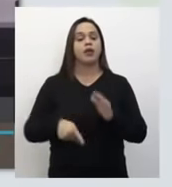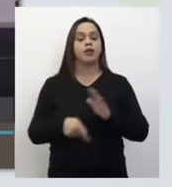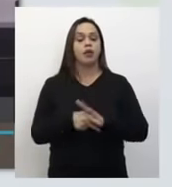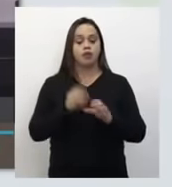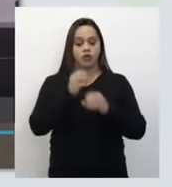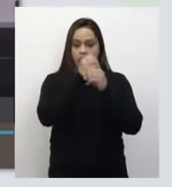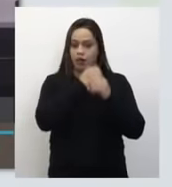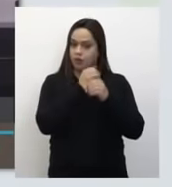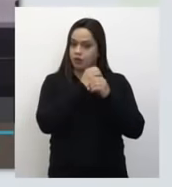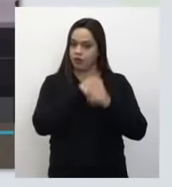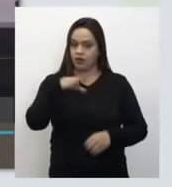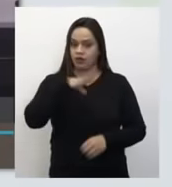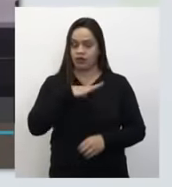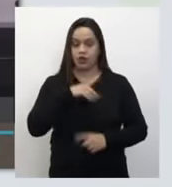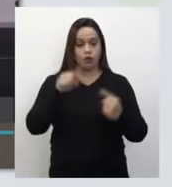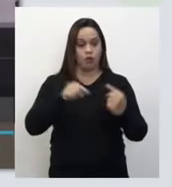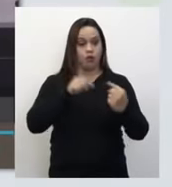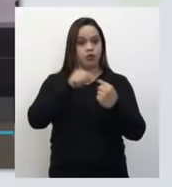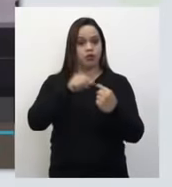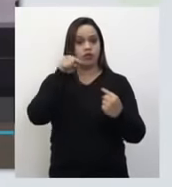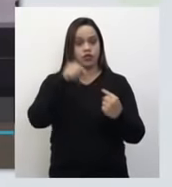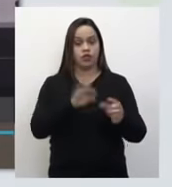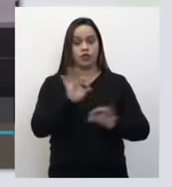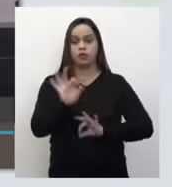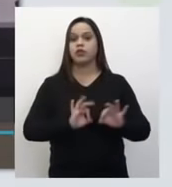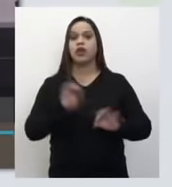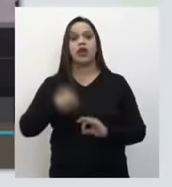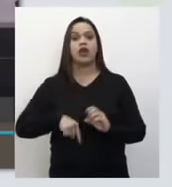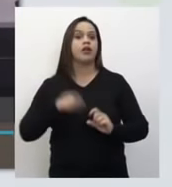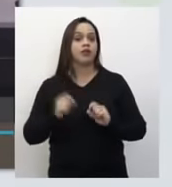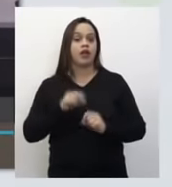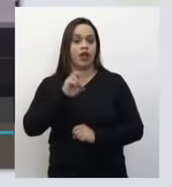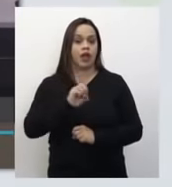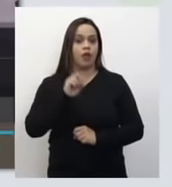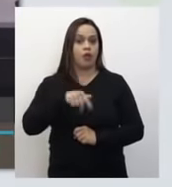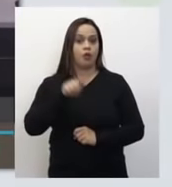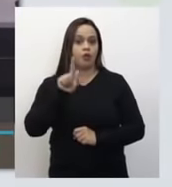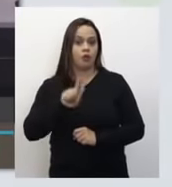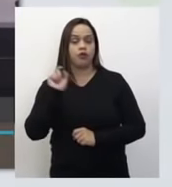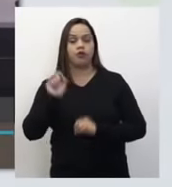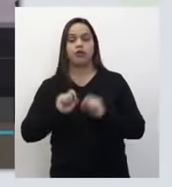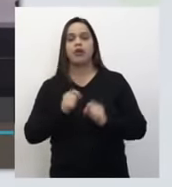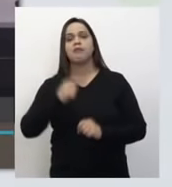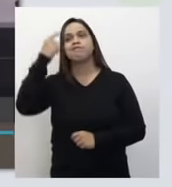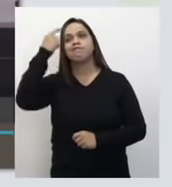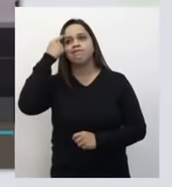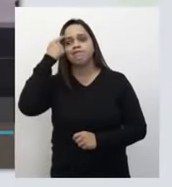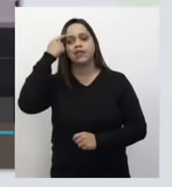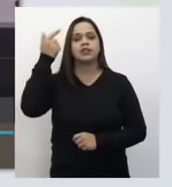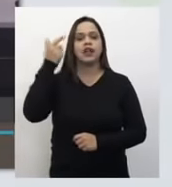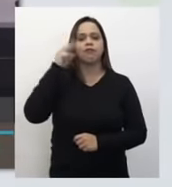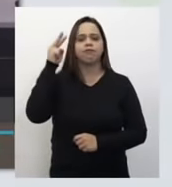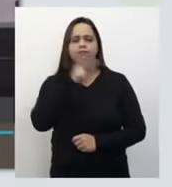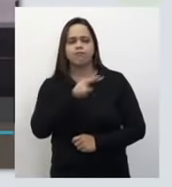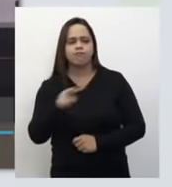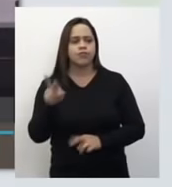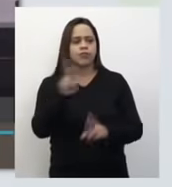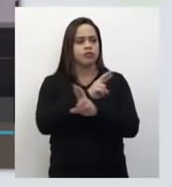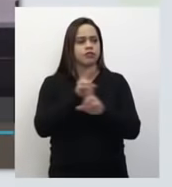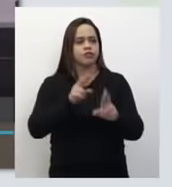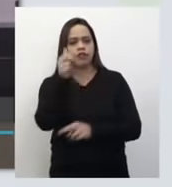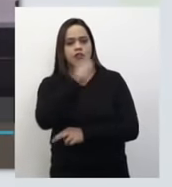da Cidade. O objetivo desse projeto, na verdade é uma ONG, é repensar as cidades, suas dinâmicas